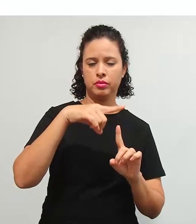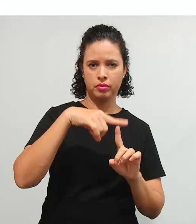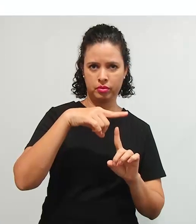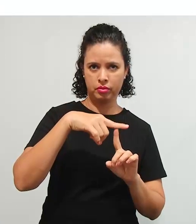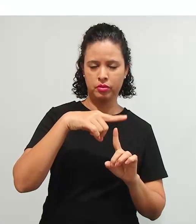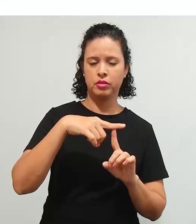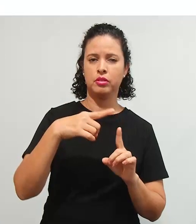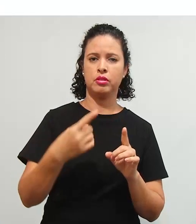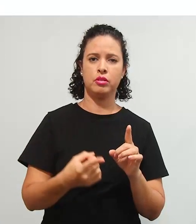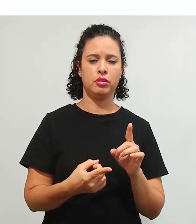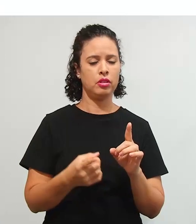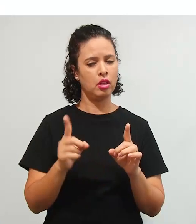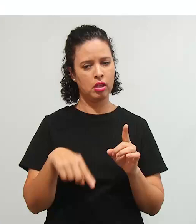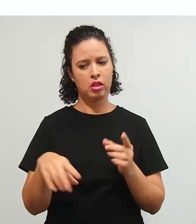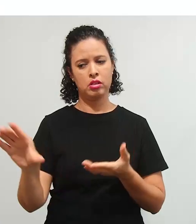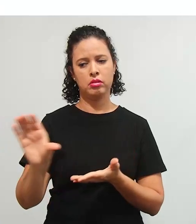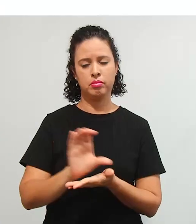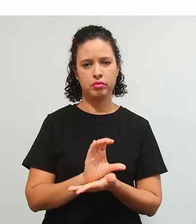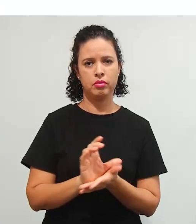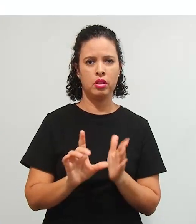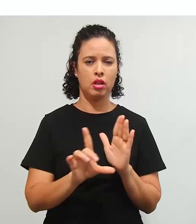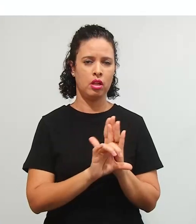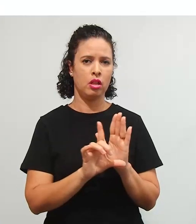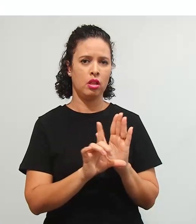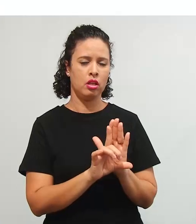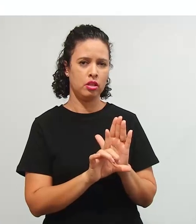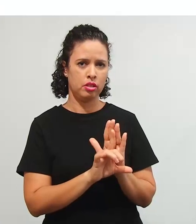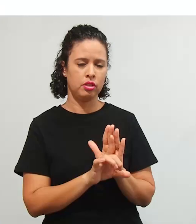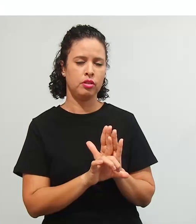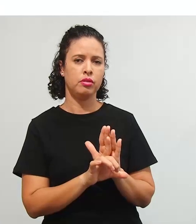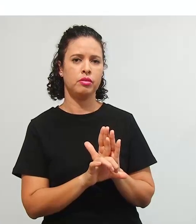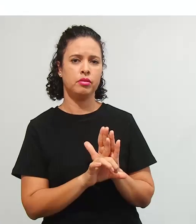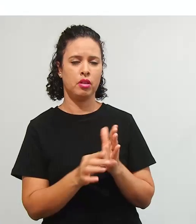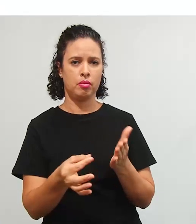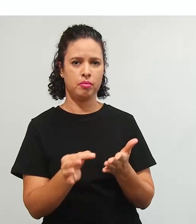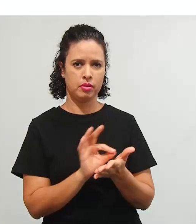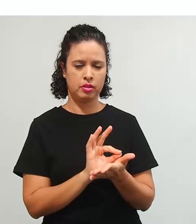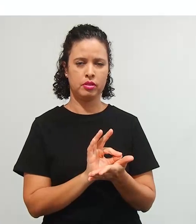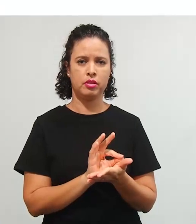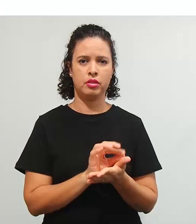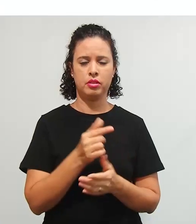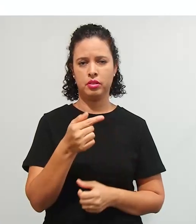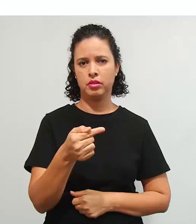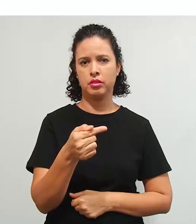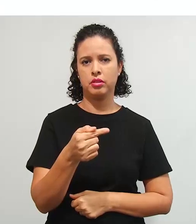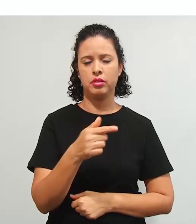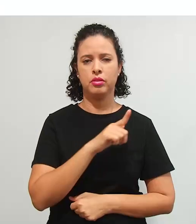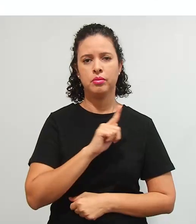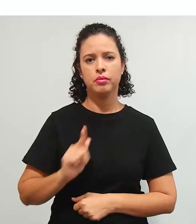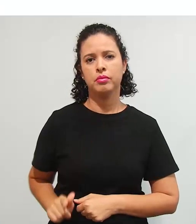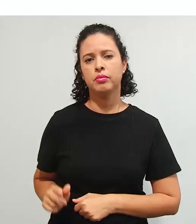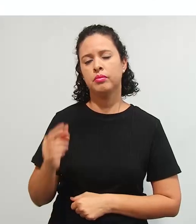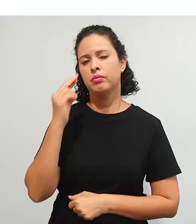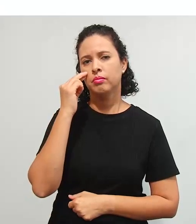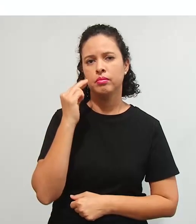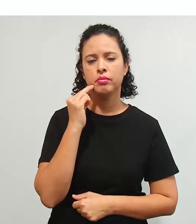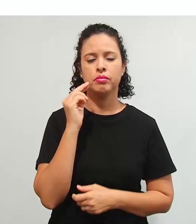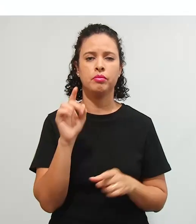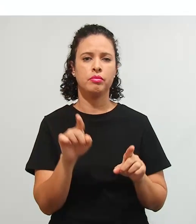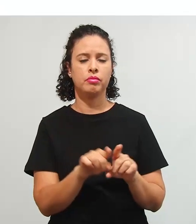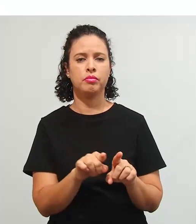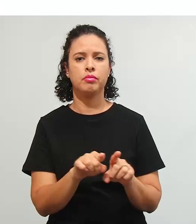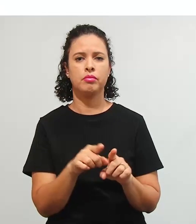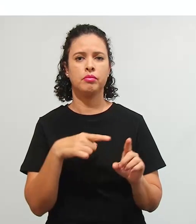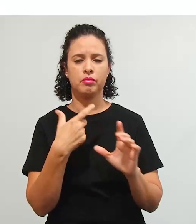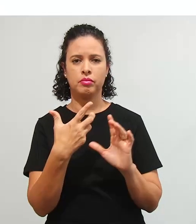natureza, que é aquele que está lá na lei orçamentária a partir da página 7, no governo de Rondônia. E nós temos